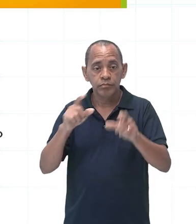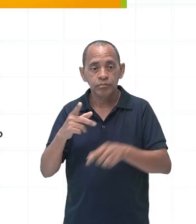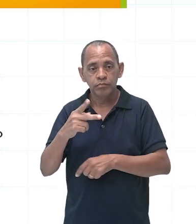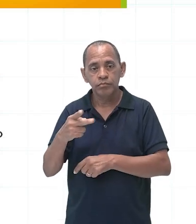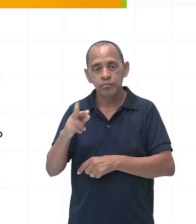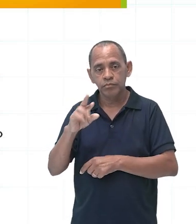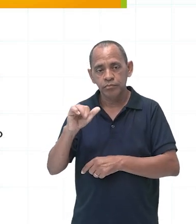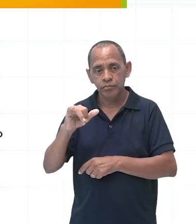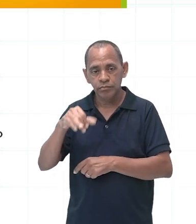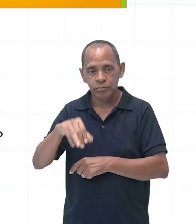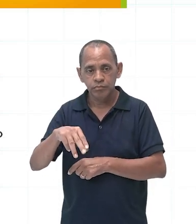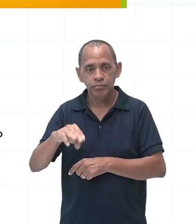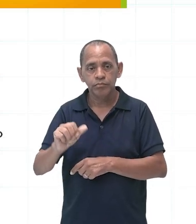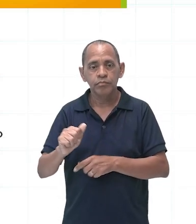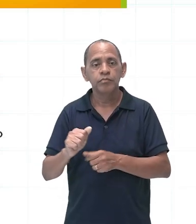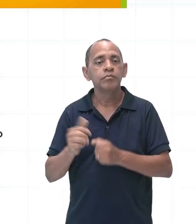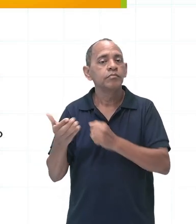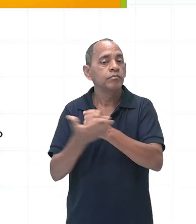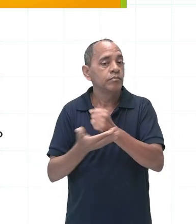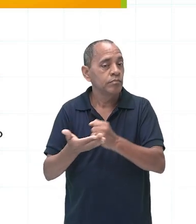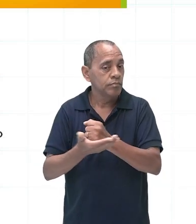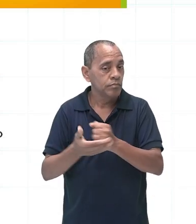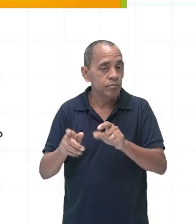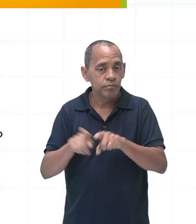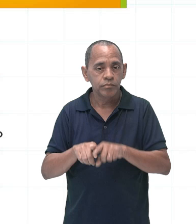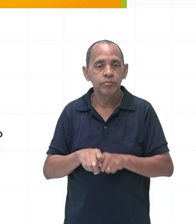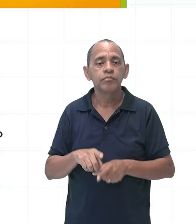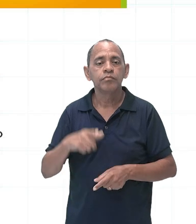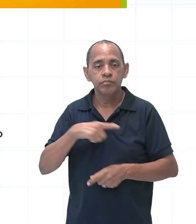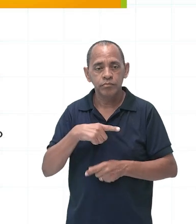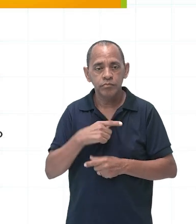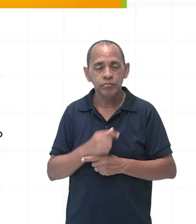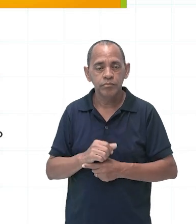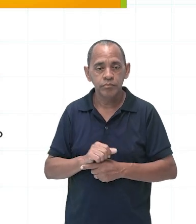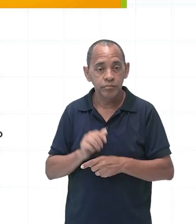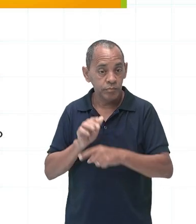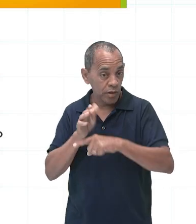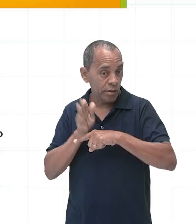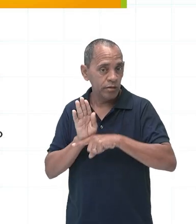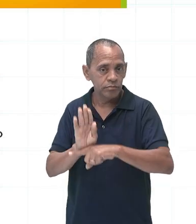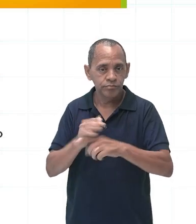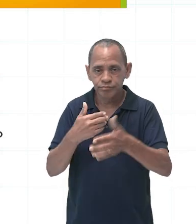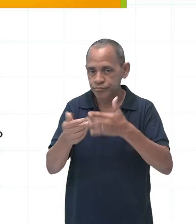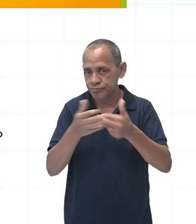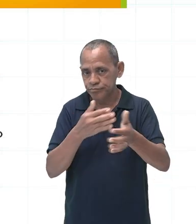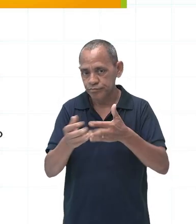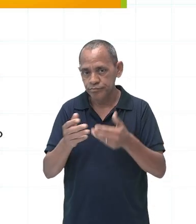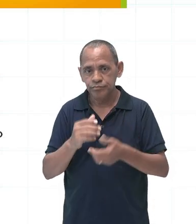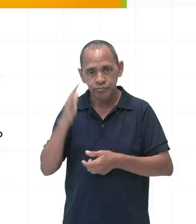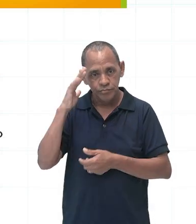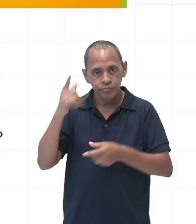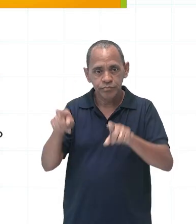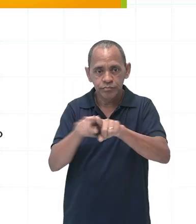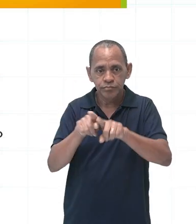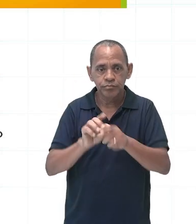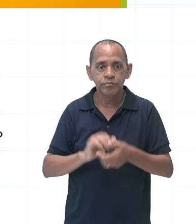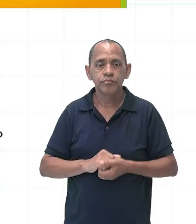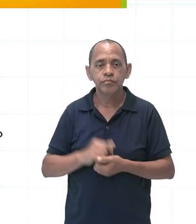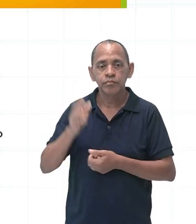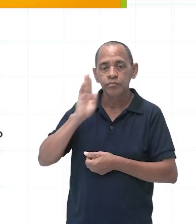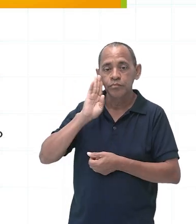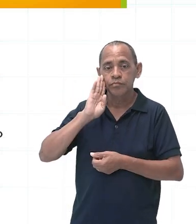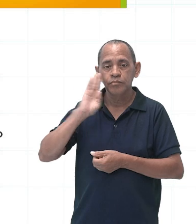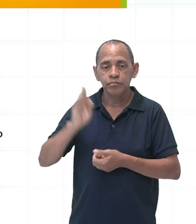de receber proteção e socorro em quaisquer circunstâncias. B, precedência